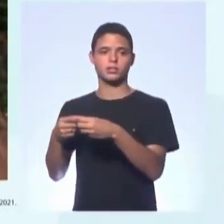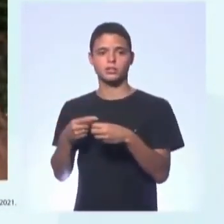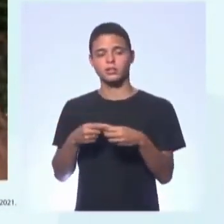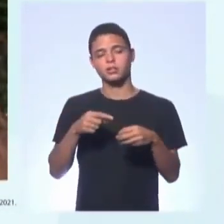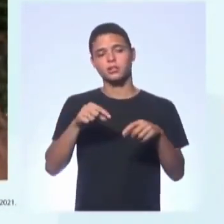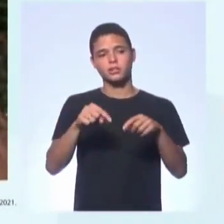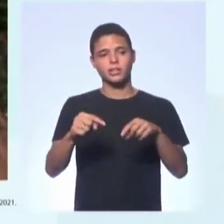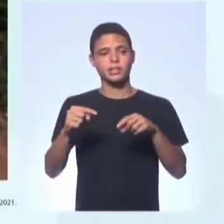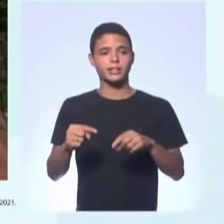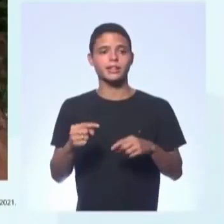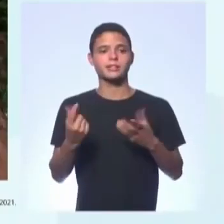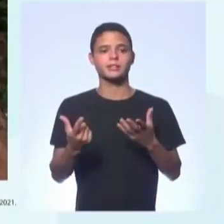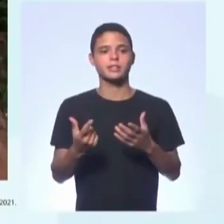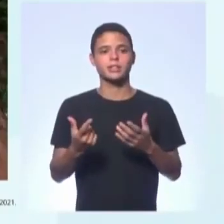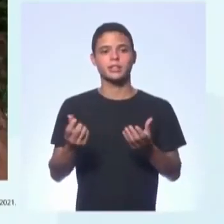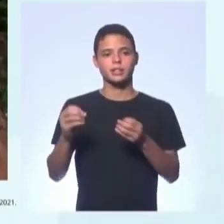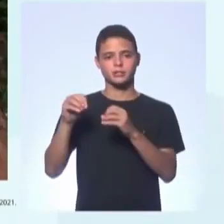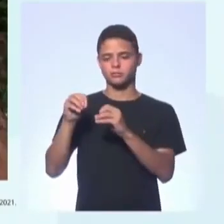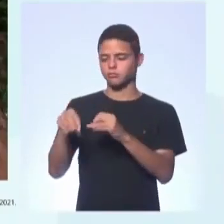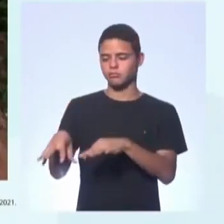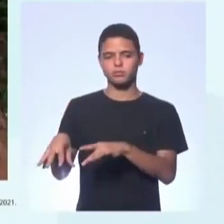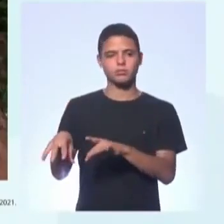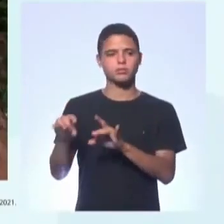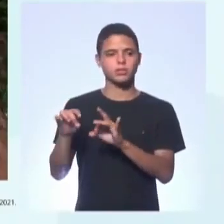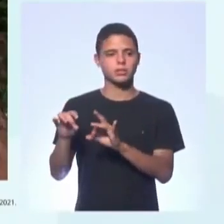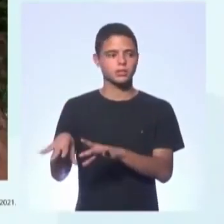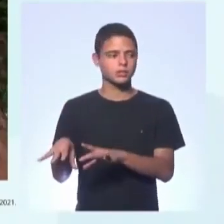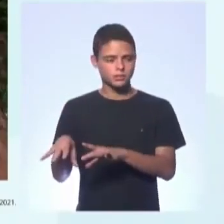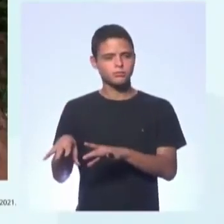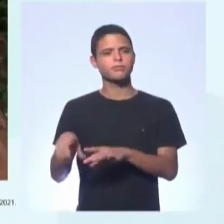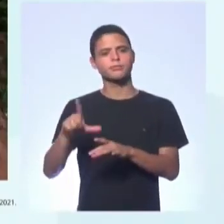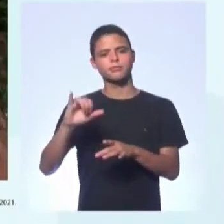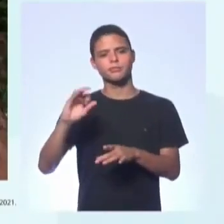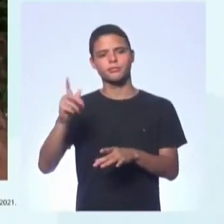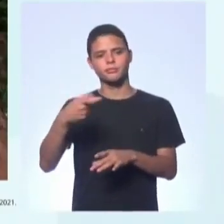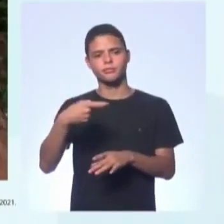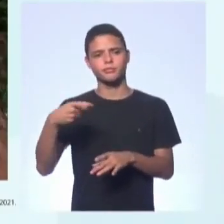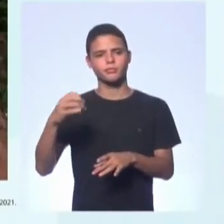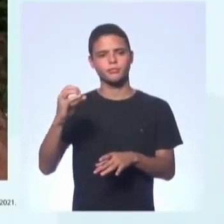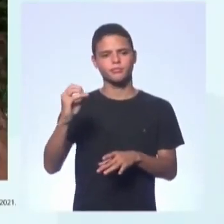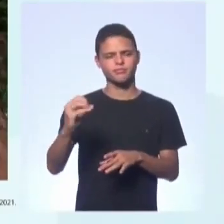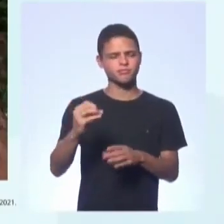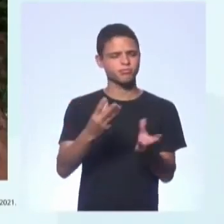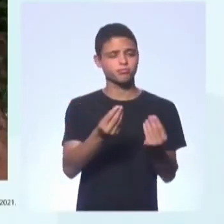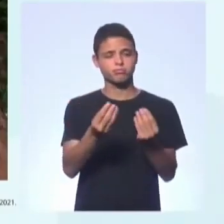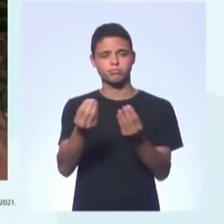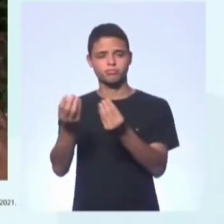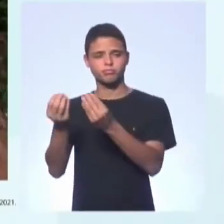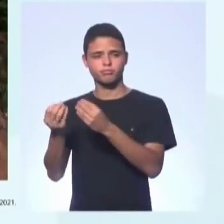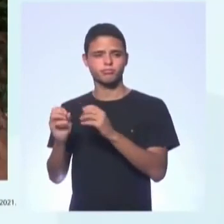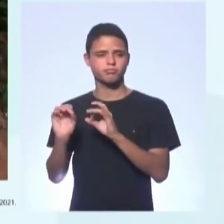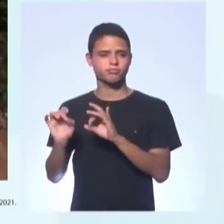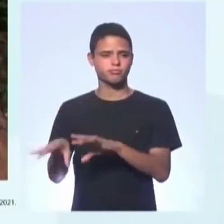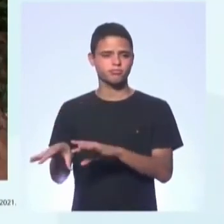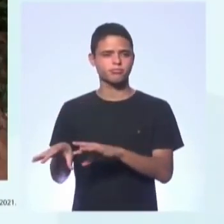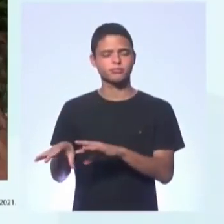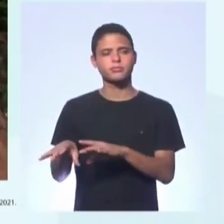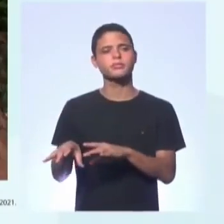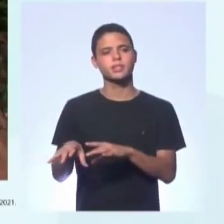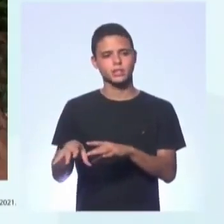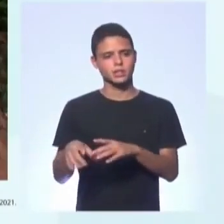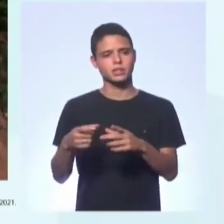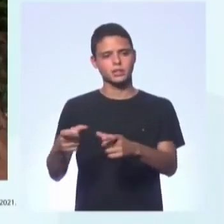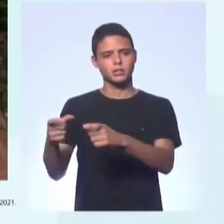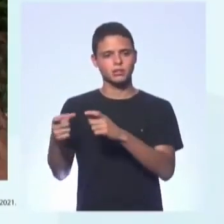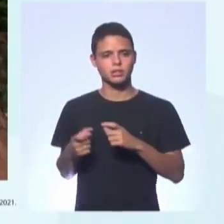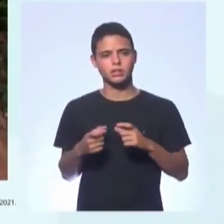resíduo sólido. Então, descarte irregular de lixo, entulho, poldas, entre outros materiais, em áreas